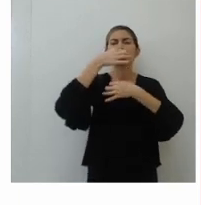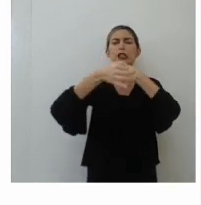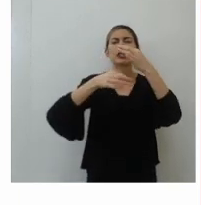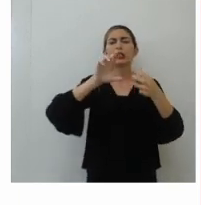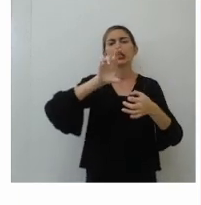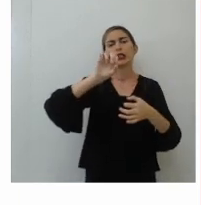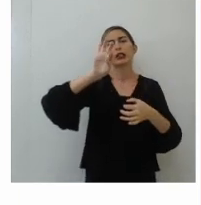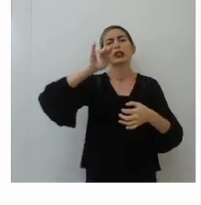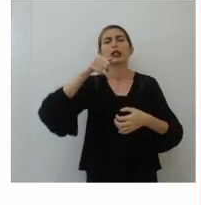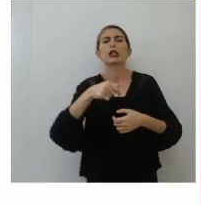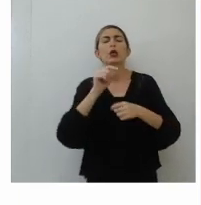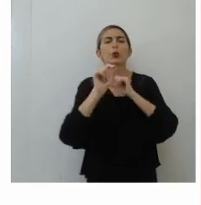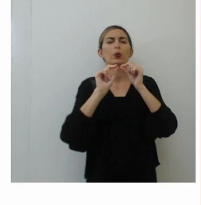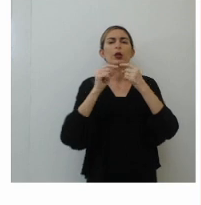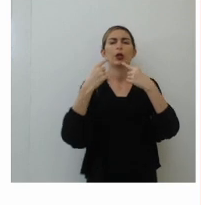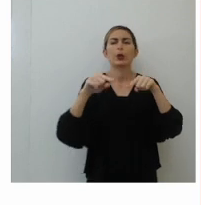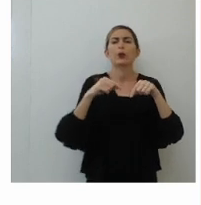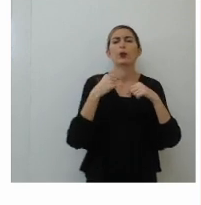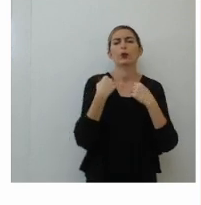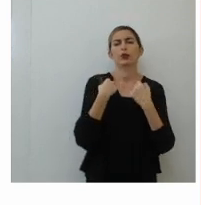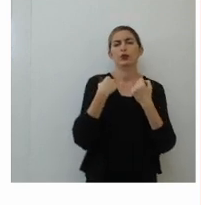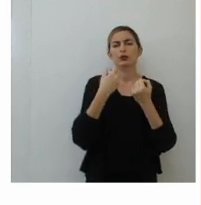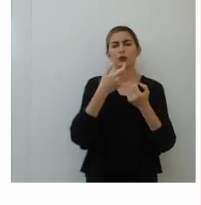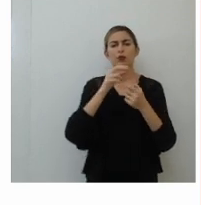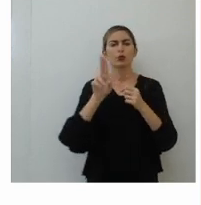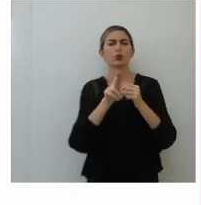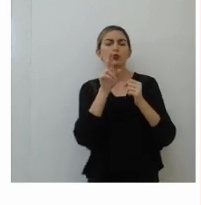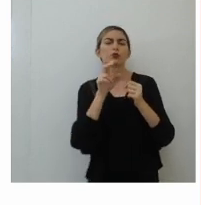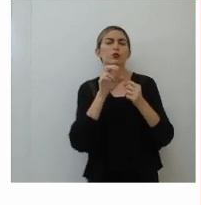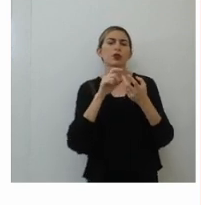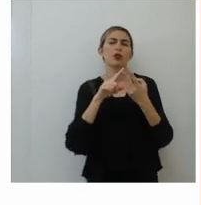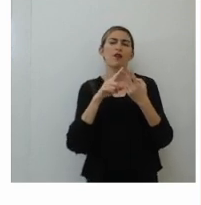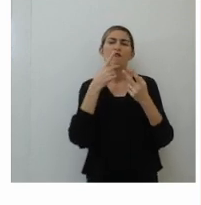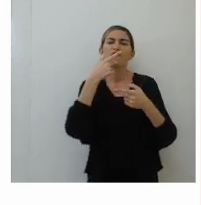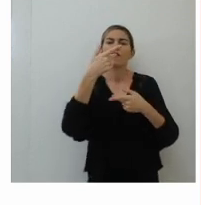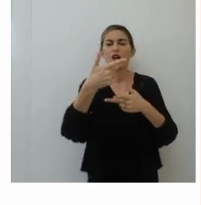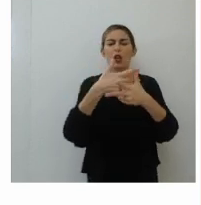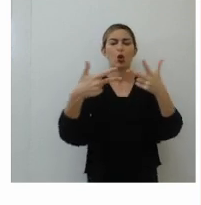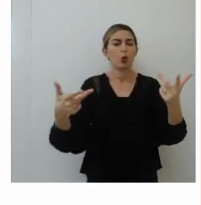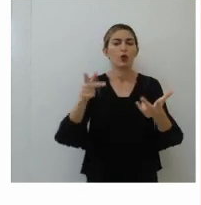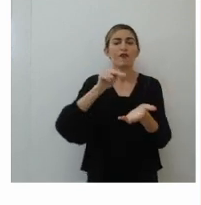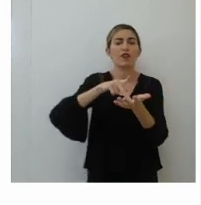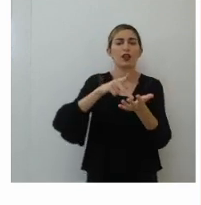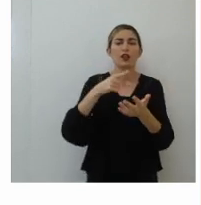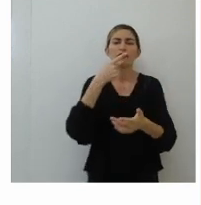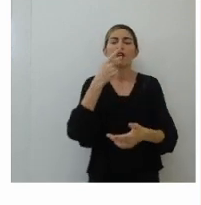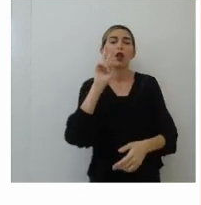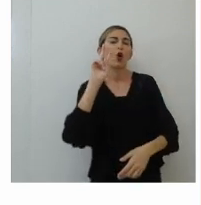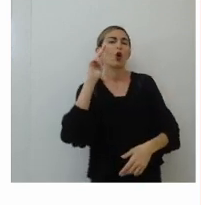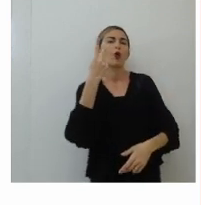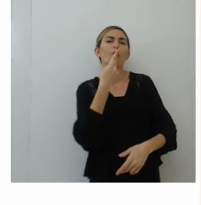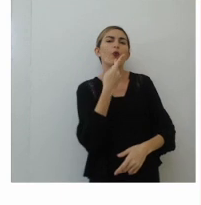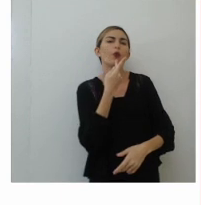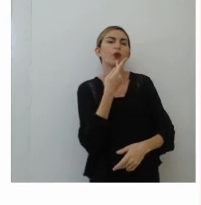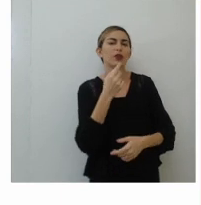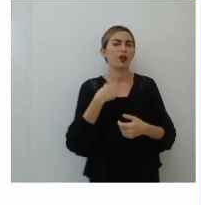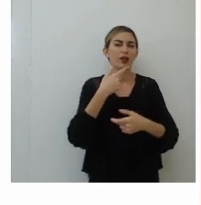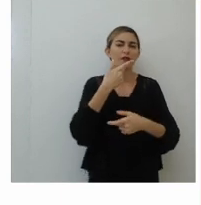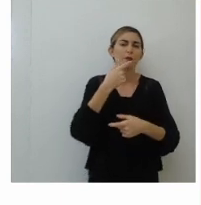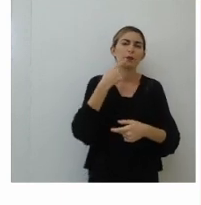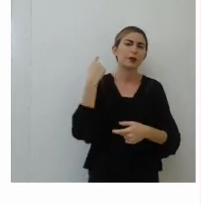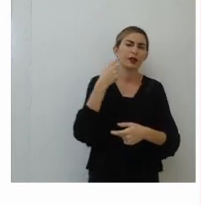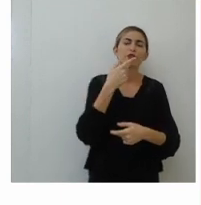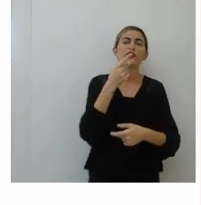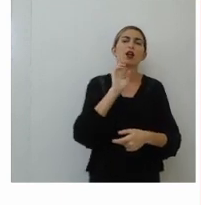crítica, qual é a resposta certa? Quando a gente usa para dizer uma coisa, mas na verdade está dizendo outra. Acabei de falar sobre isso.